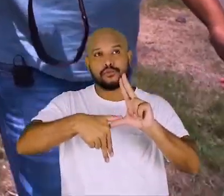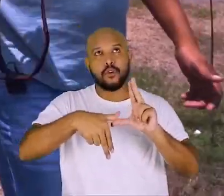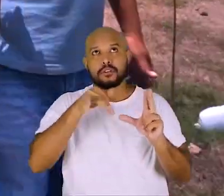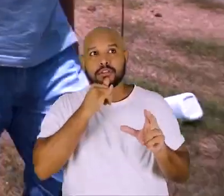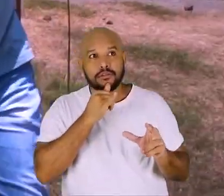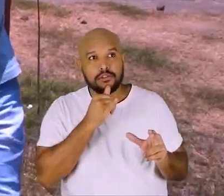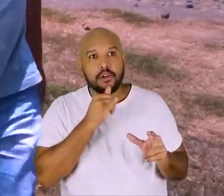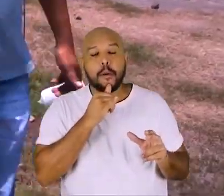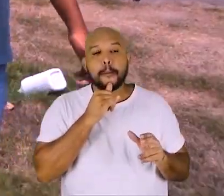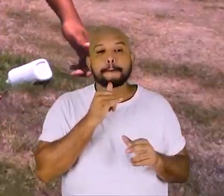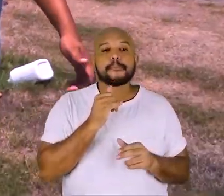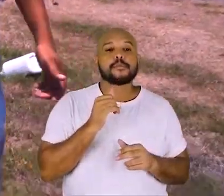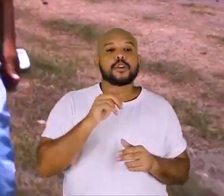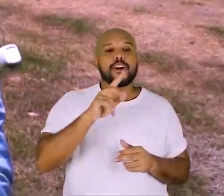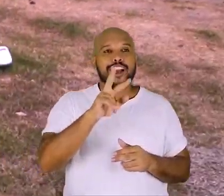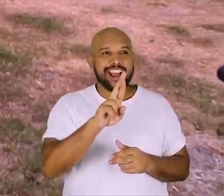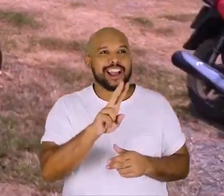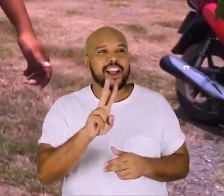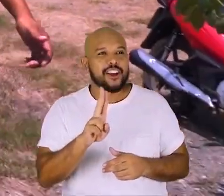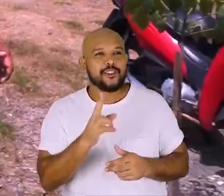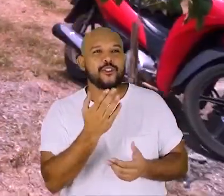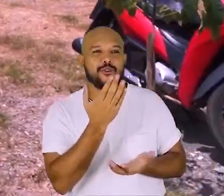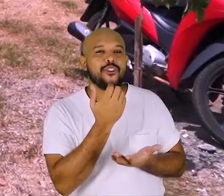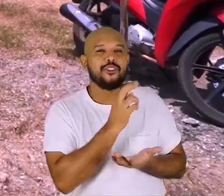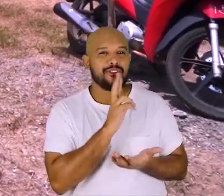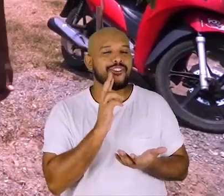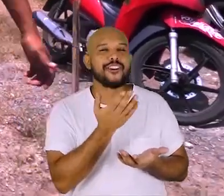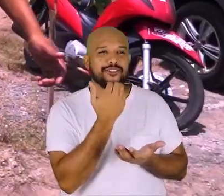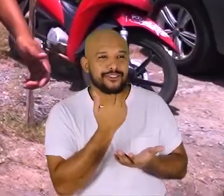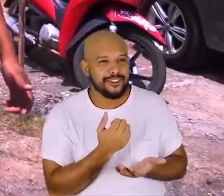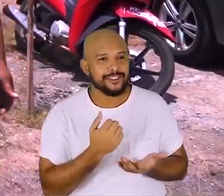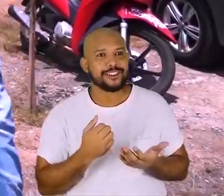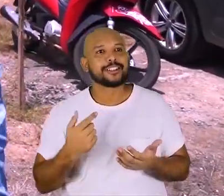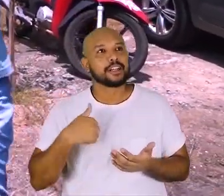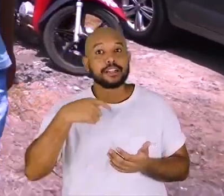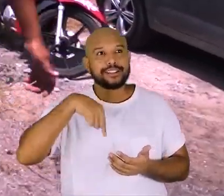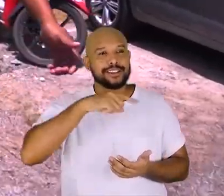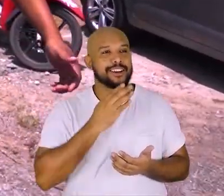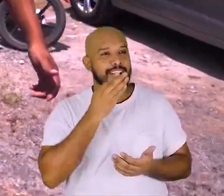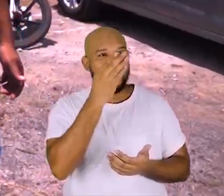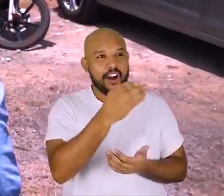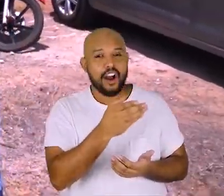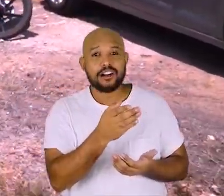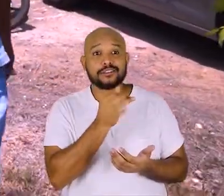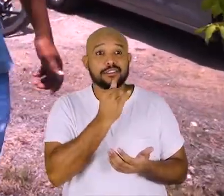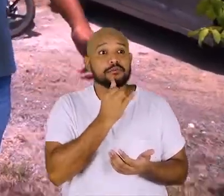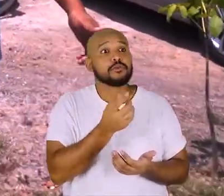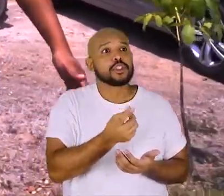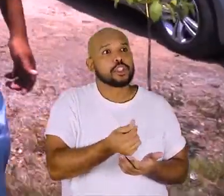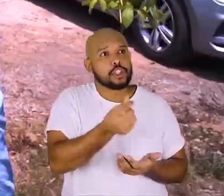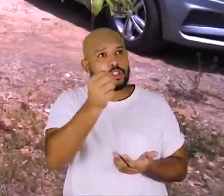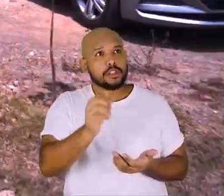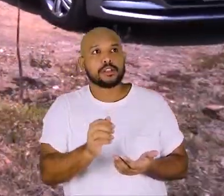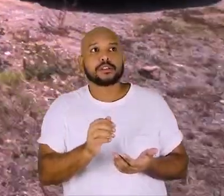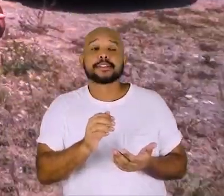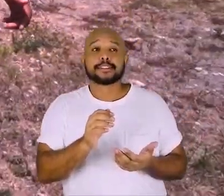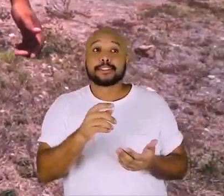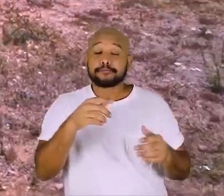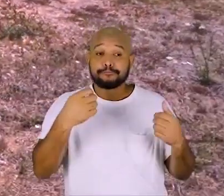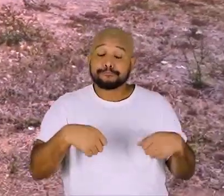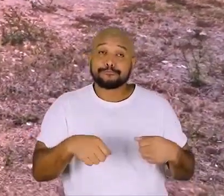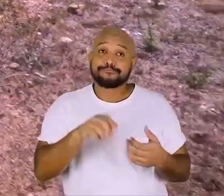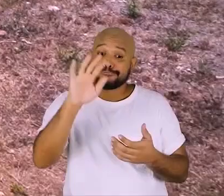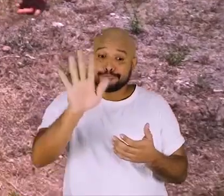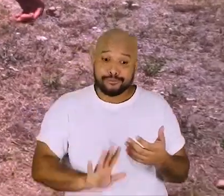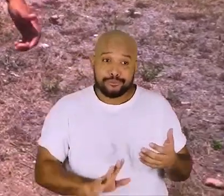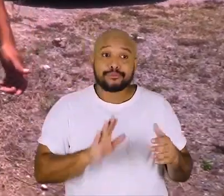para poder ter o subsídio com valor diferencial dentro do RU, né, que é lá para onde a gente está indo